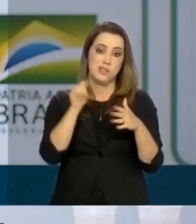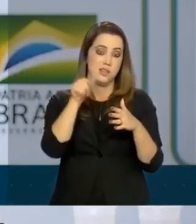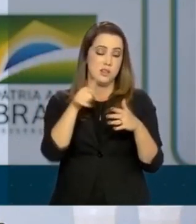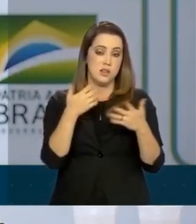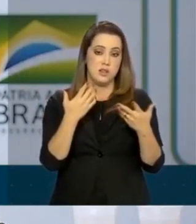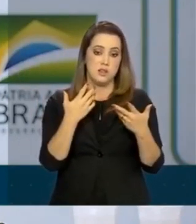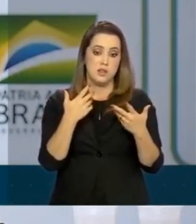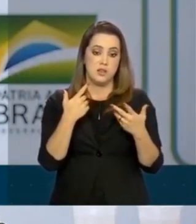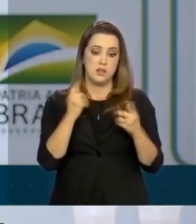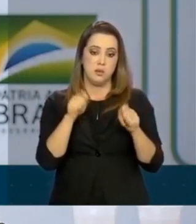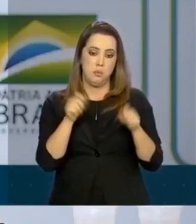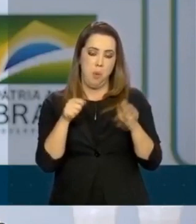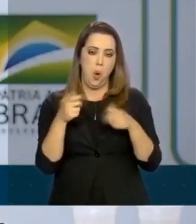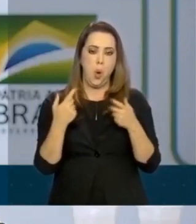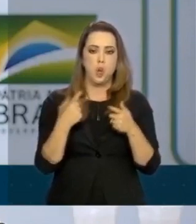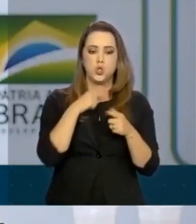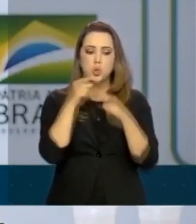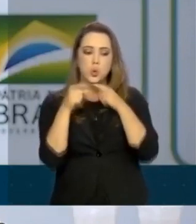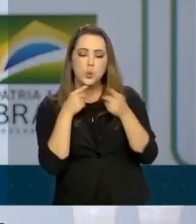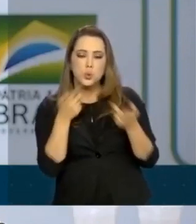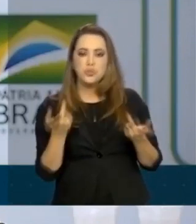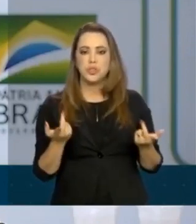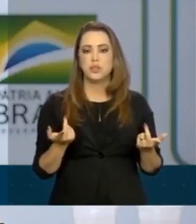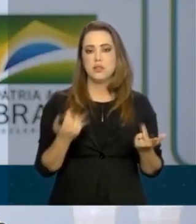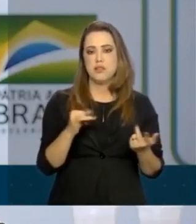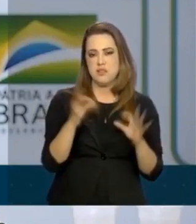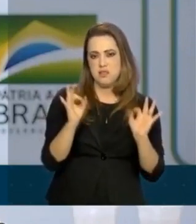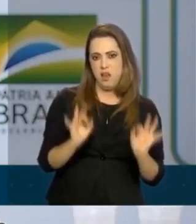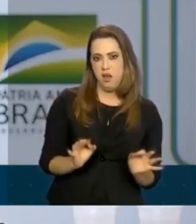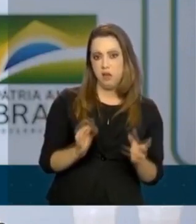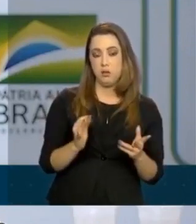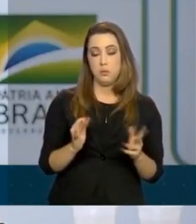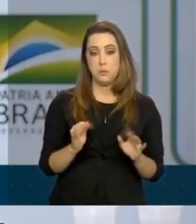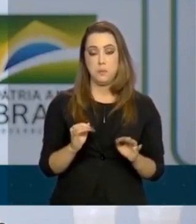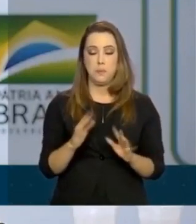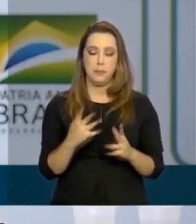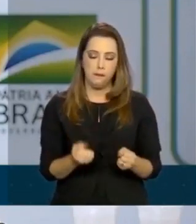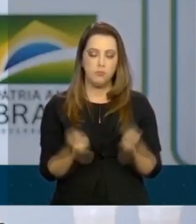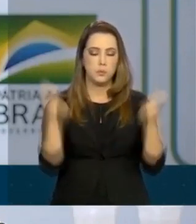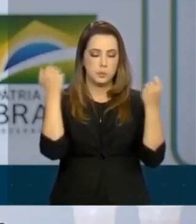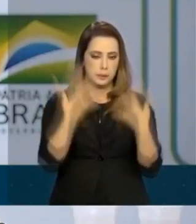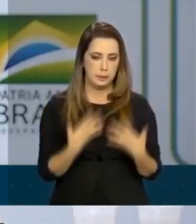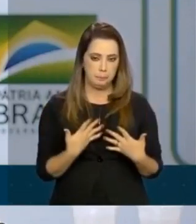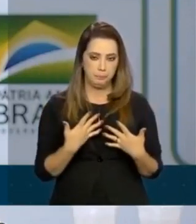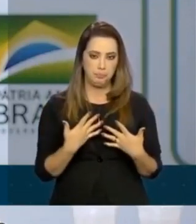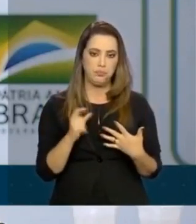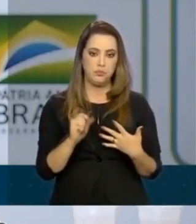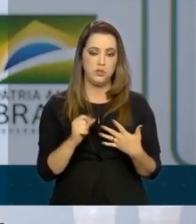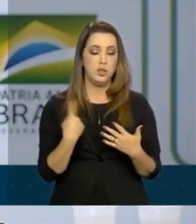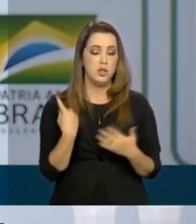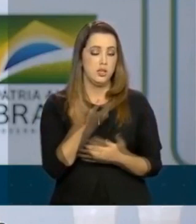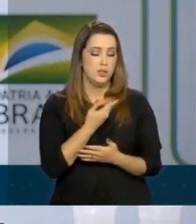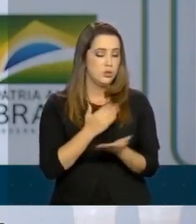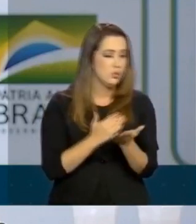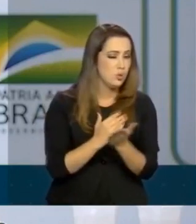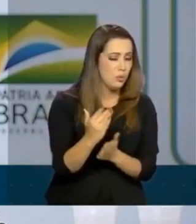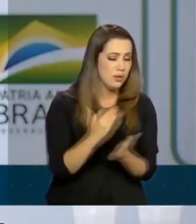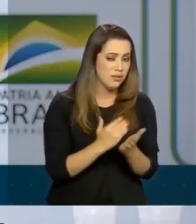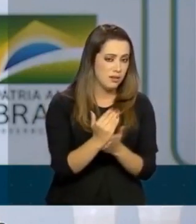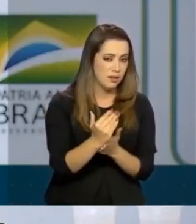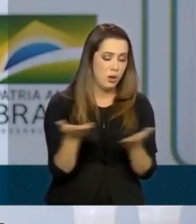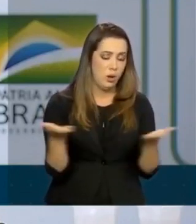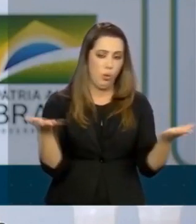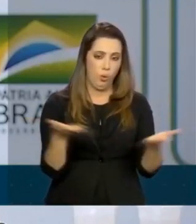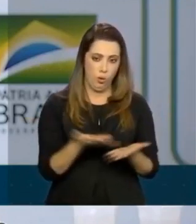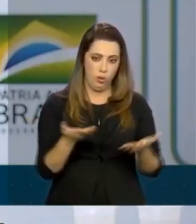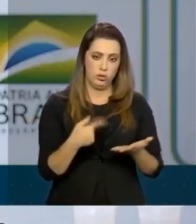e questionáveis por A, por B ou por C. Então, vamos lá, se nós estamos começando o processo,